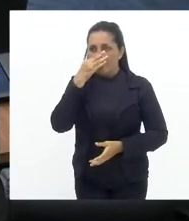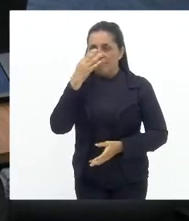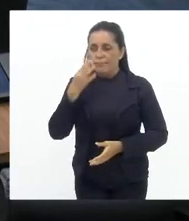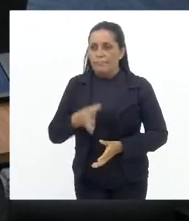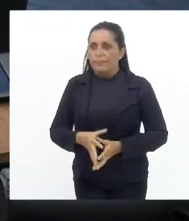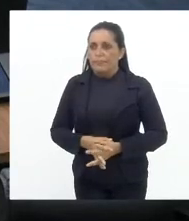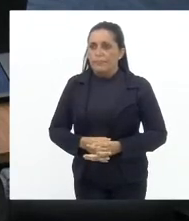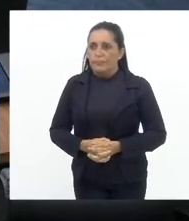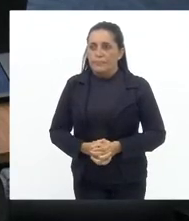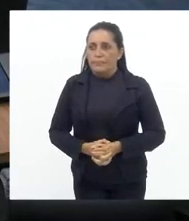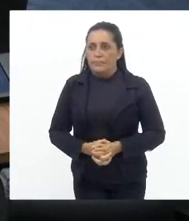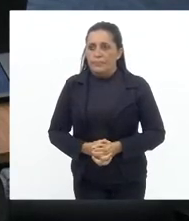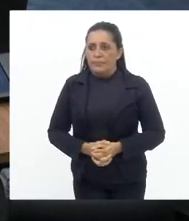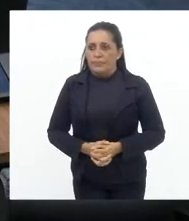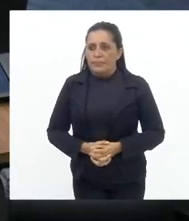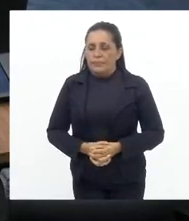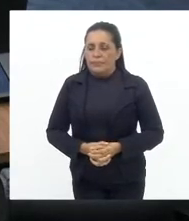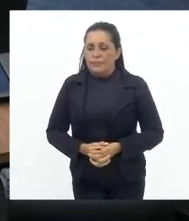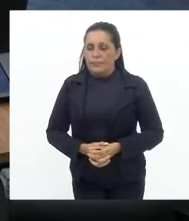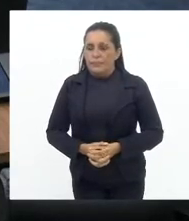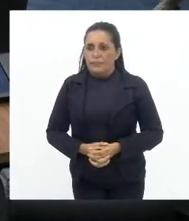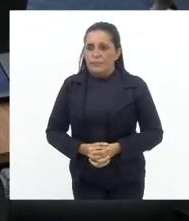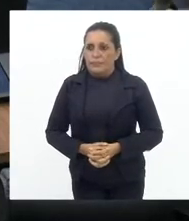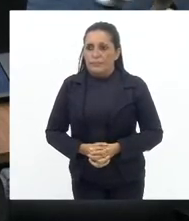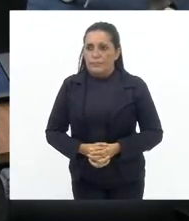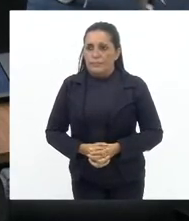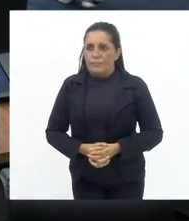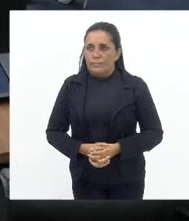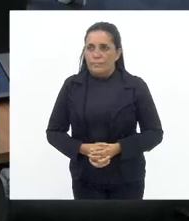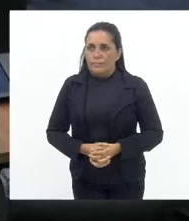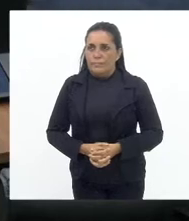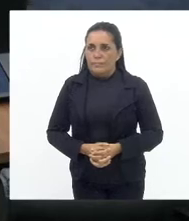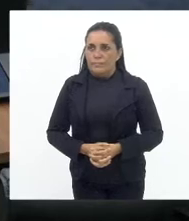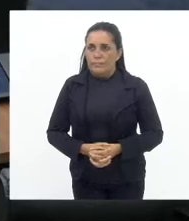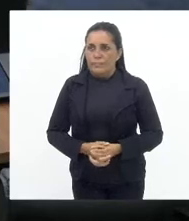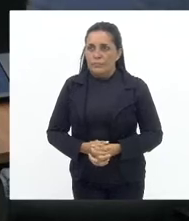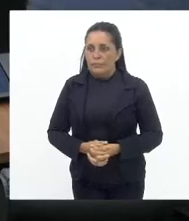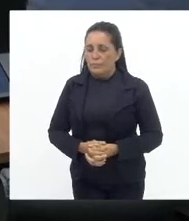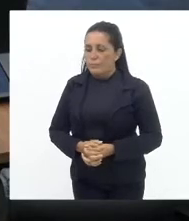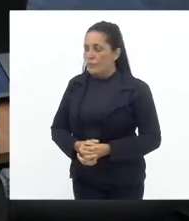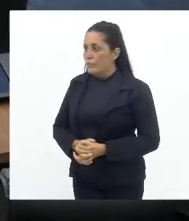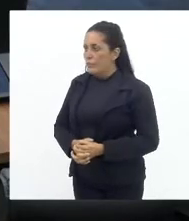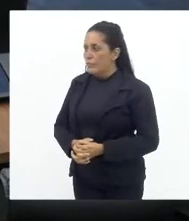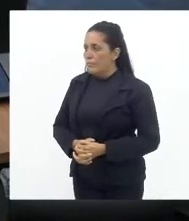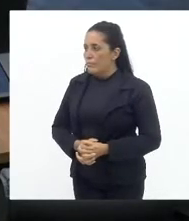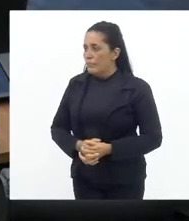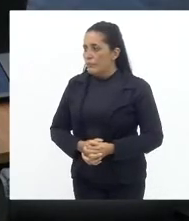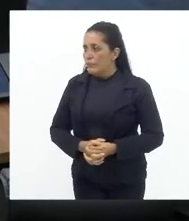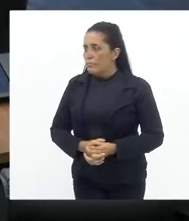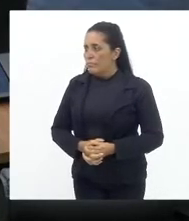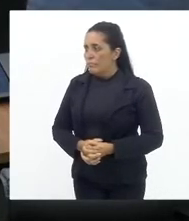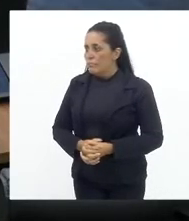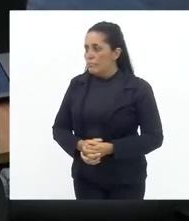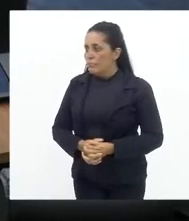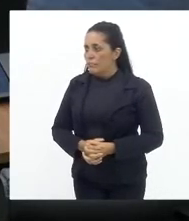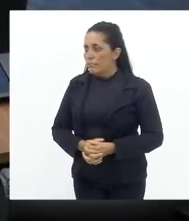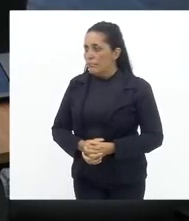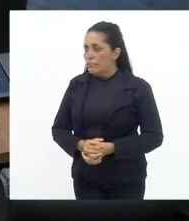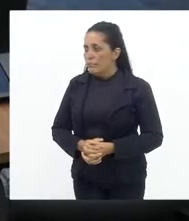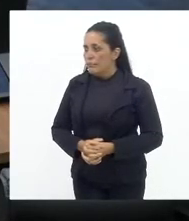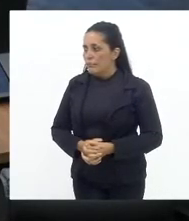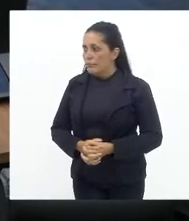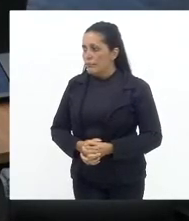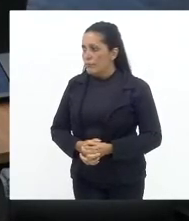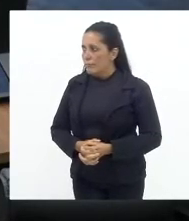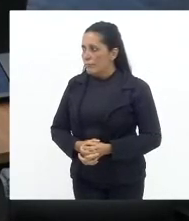E aí E aí e agora estou chegando aqui na